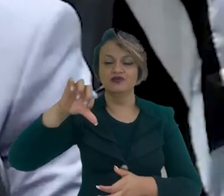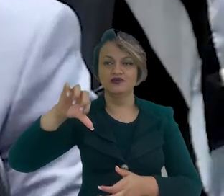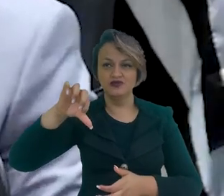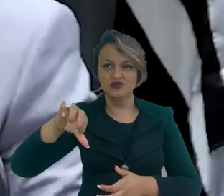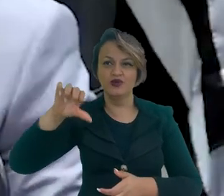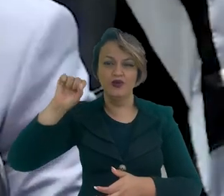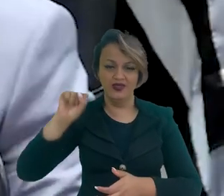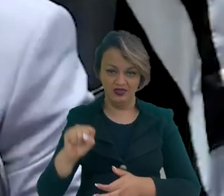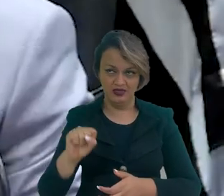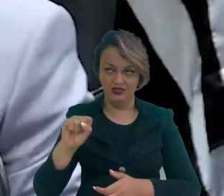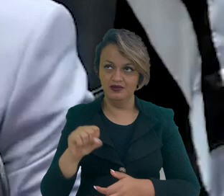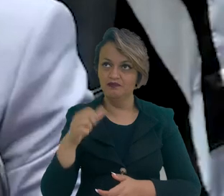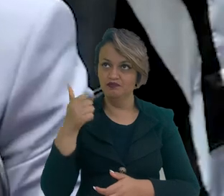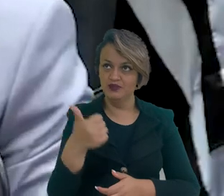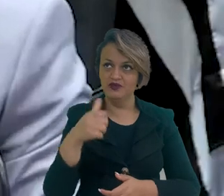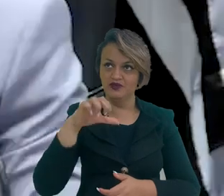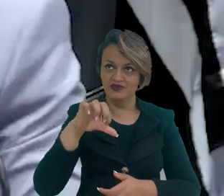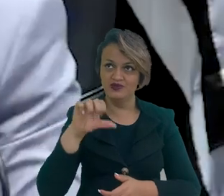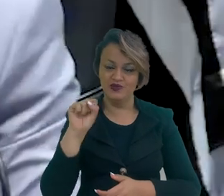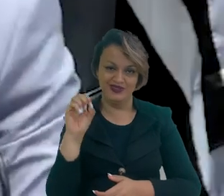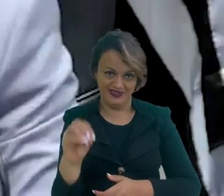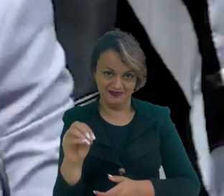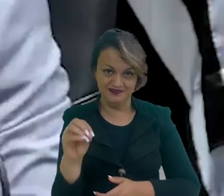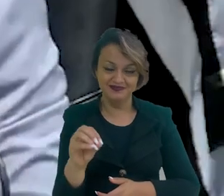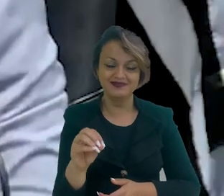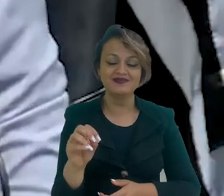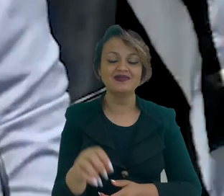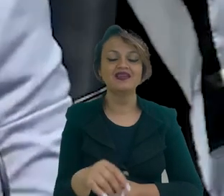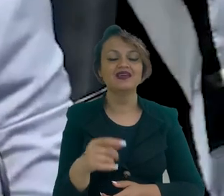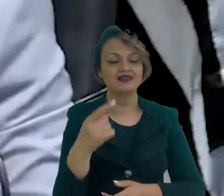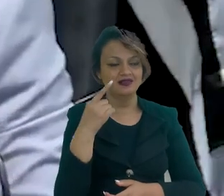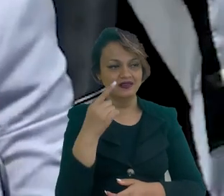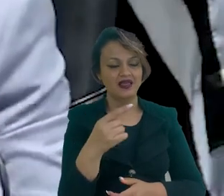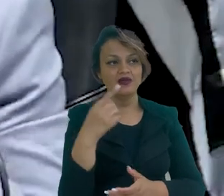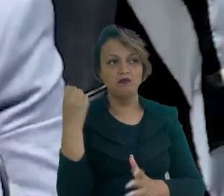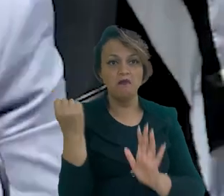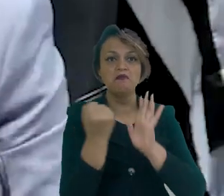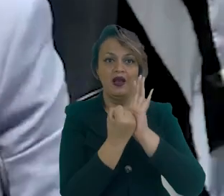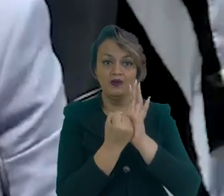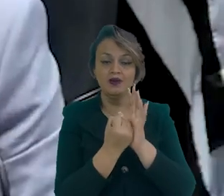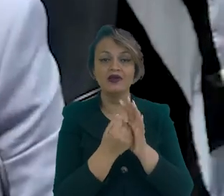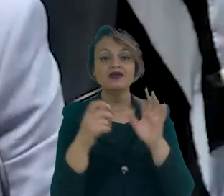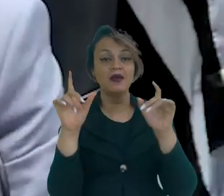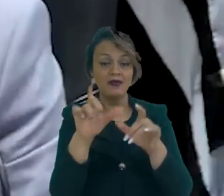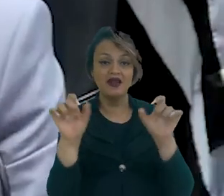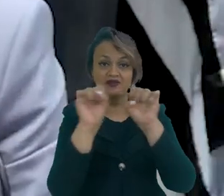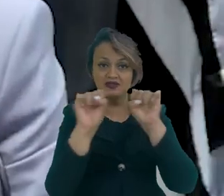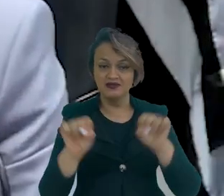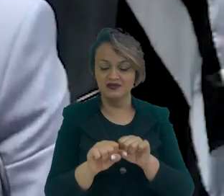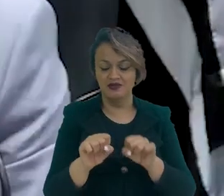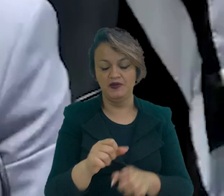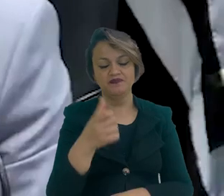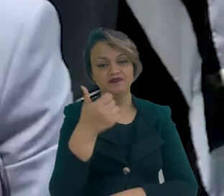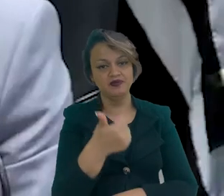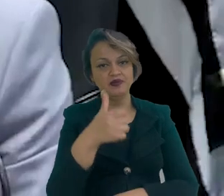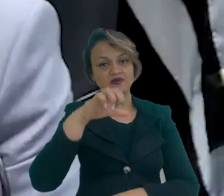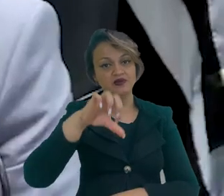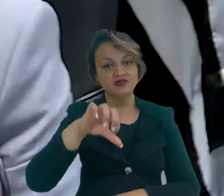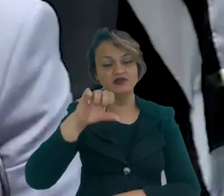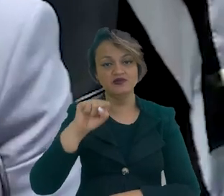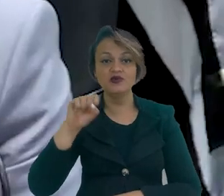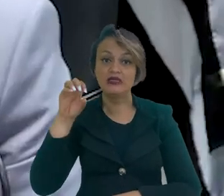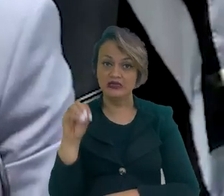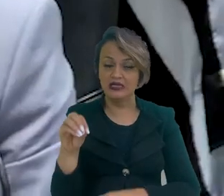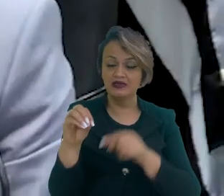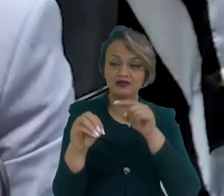a década de 80 nos deixa uma outra lição e aqui a palavra sistema e tem Aparecido desde o